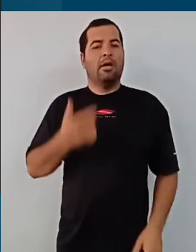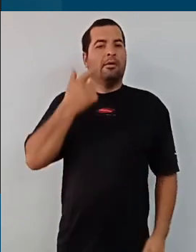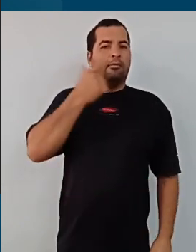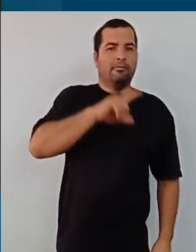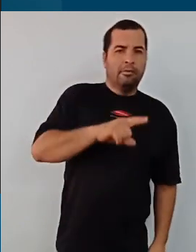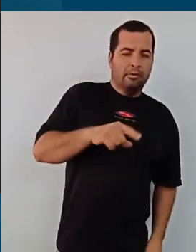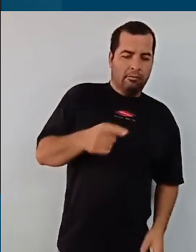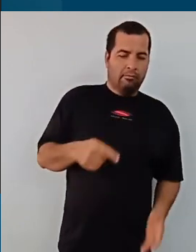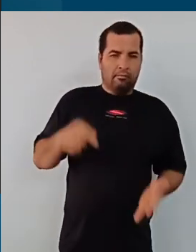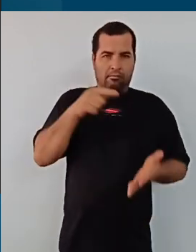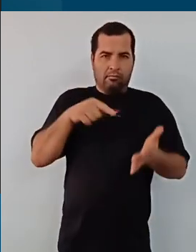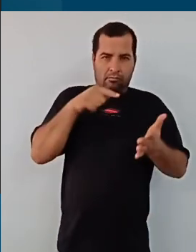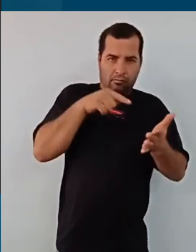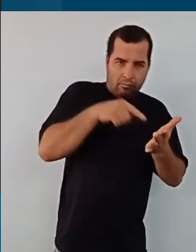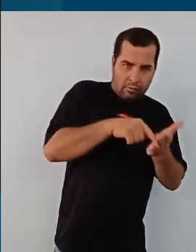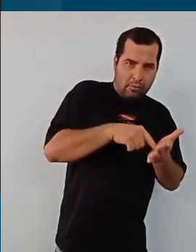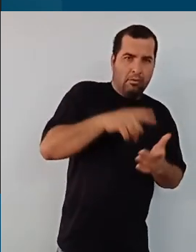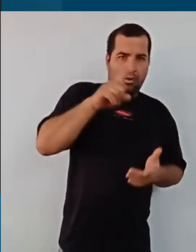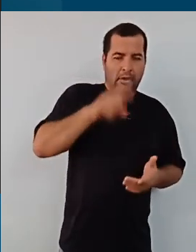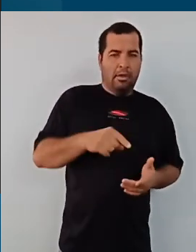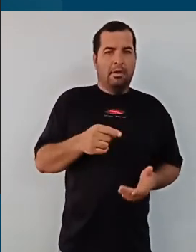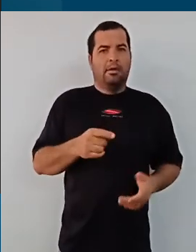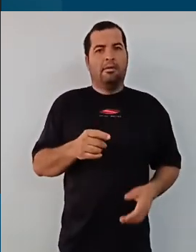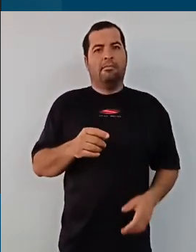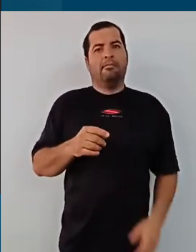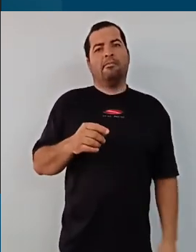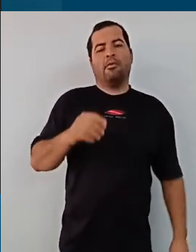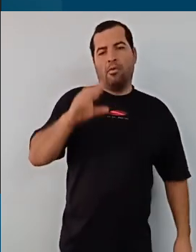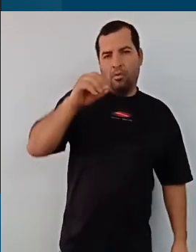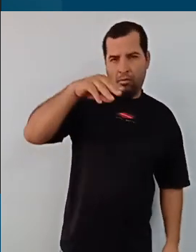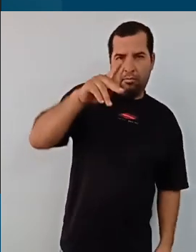no centro os jovens e as competências.